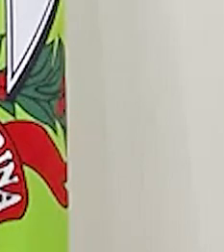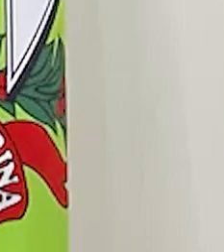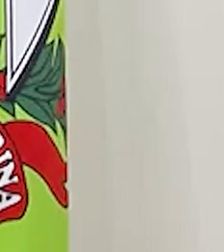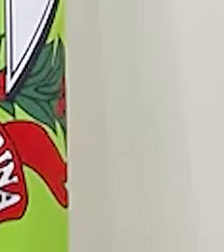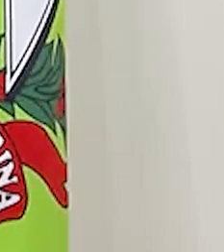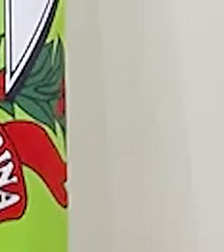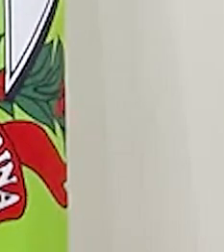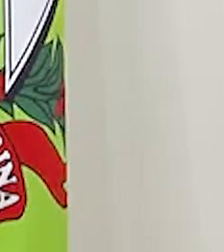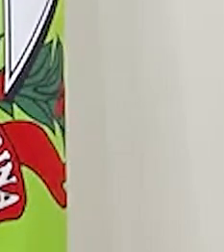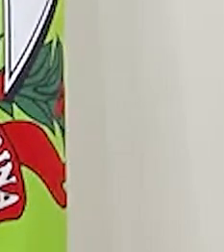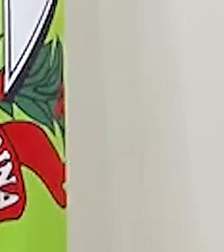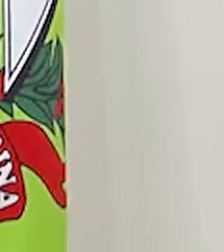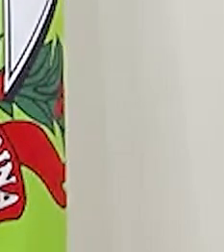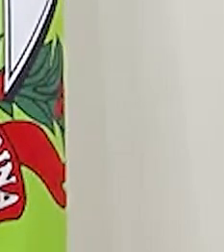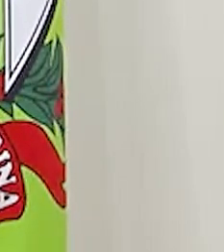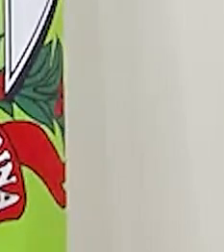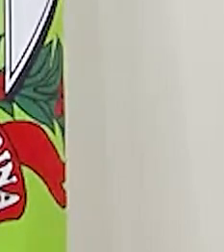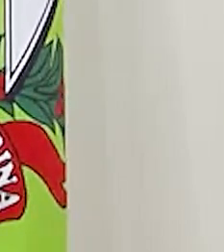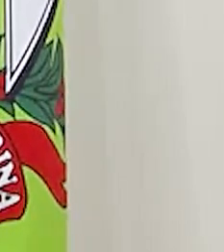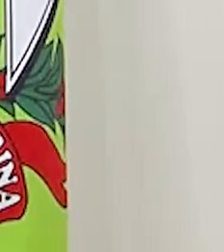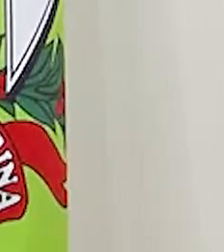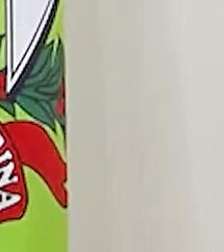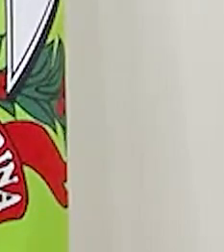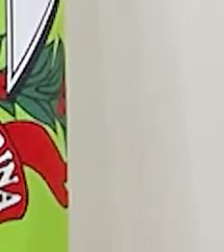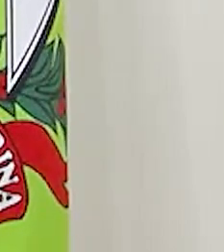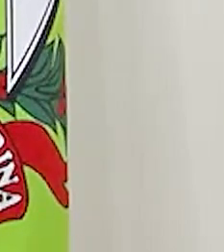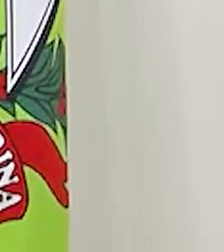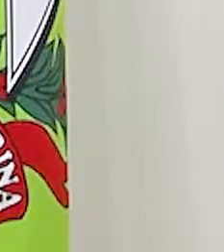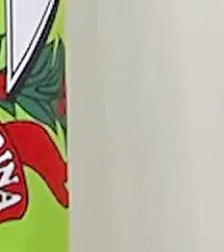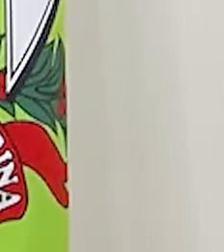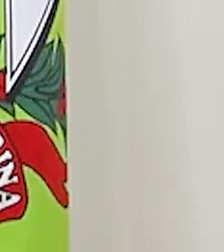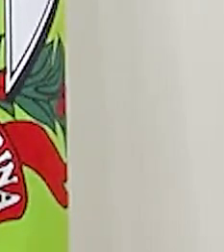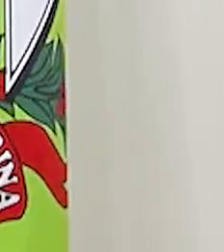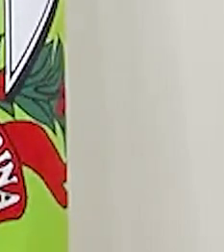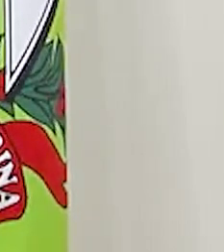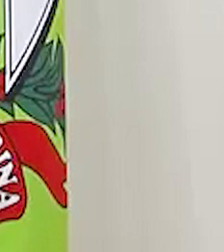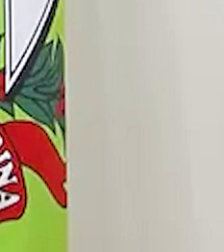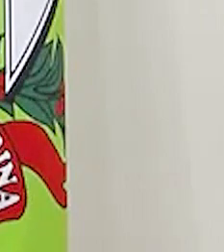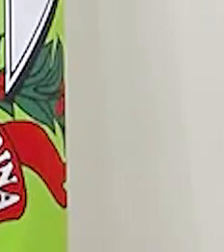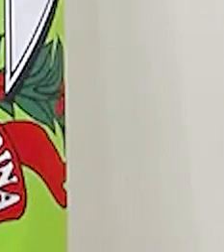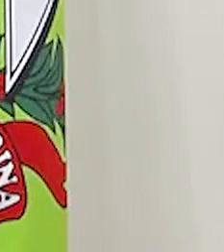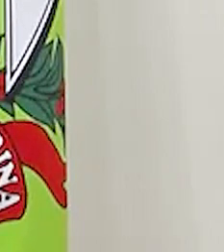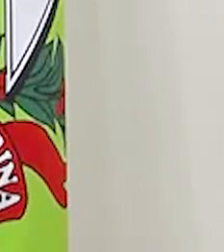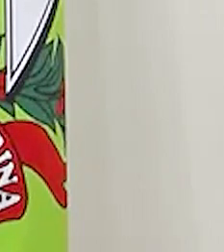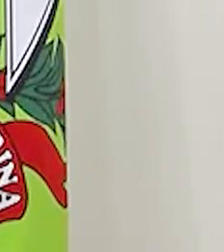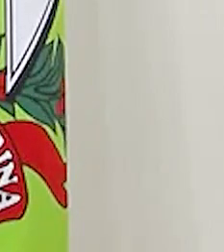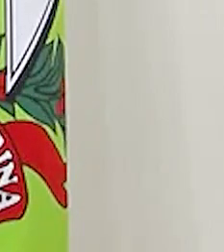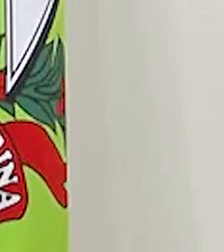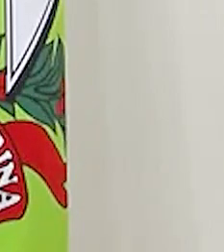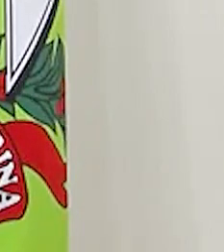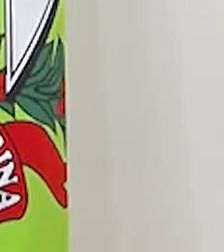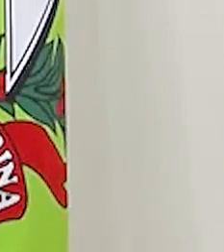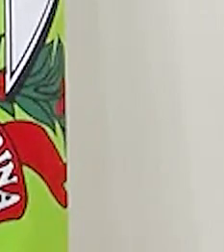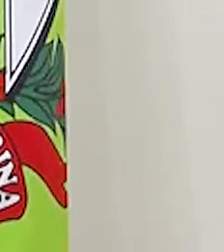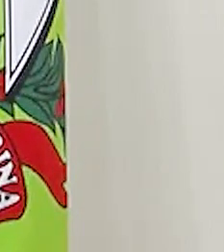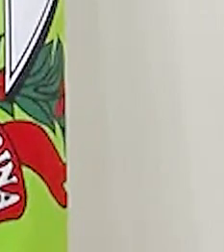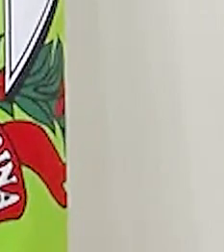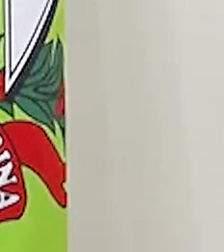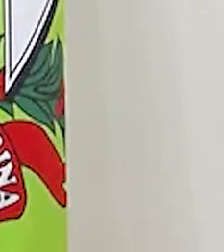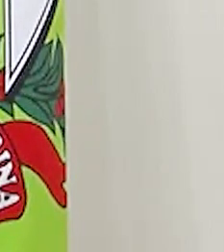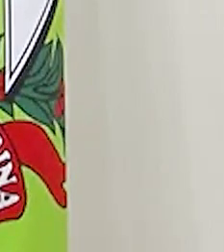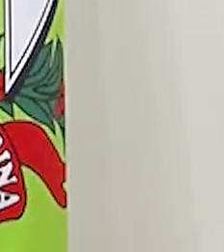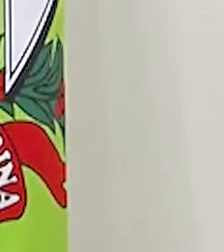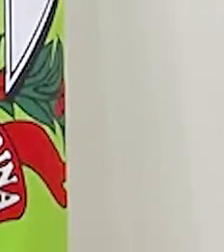direcionado a Secretaria de Estado da Saúde pedindo informações sobre a disponibilidade de equipamentos específicos